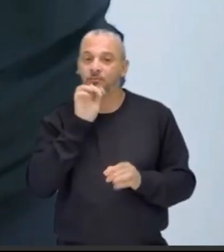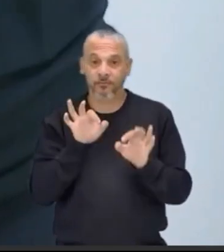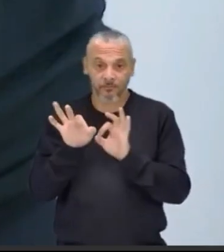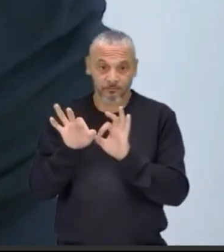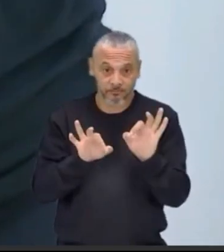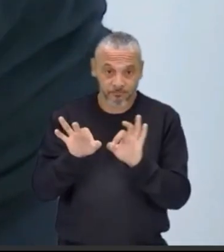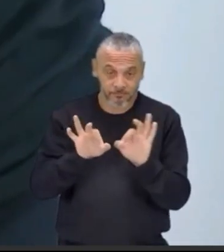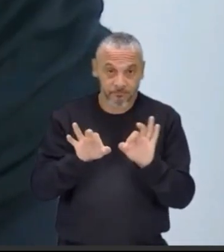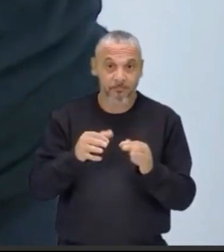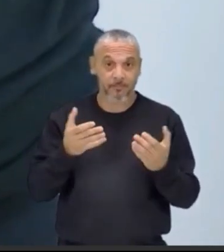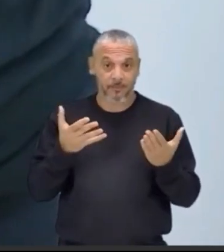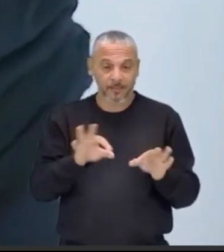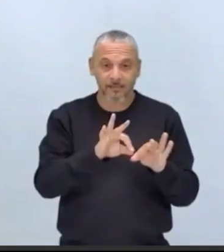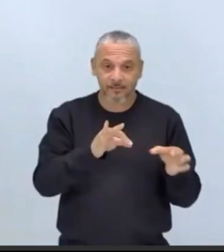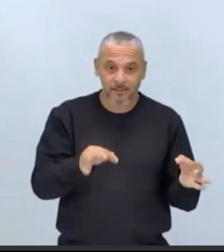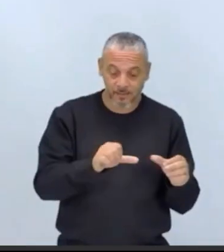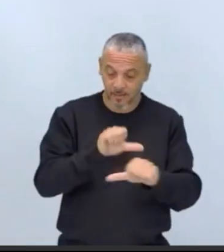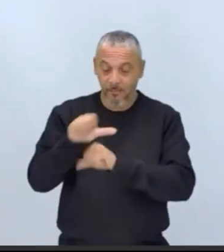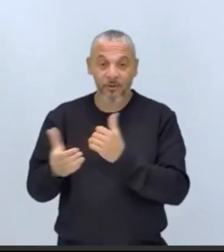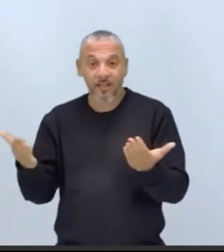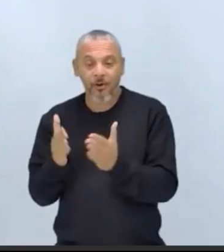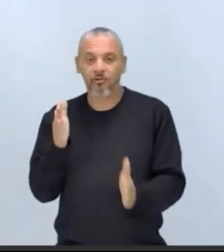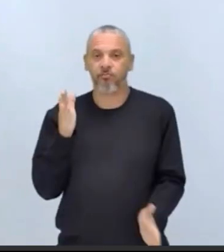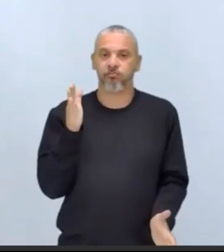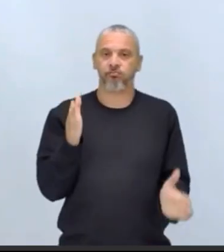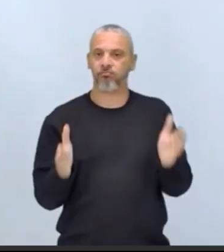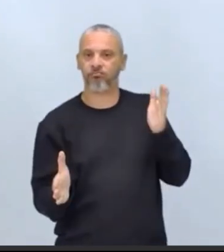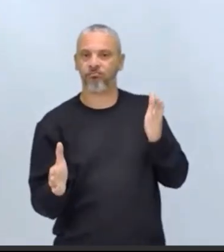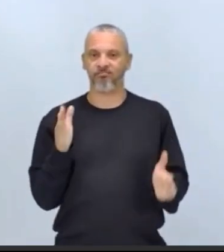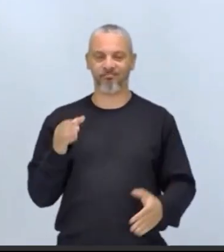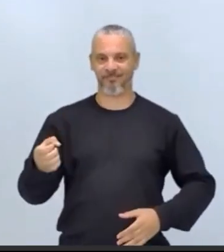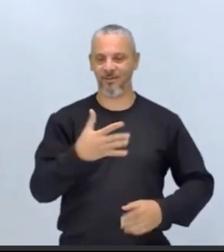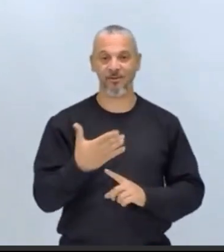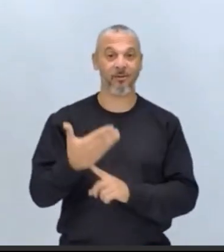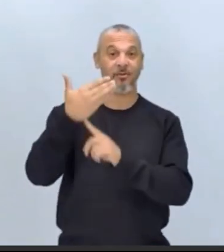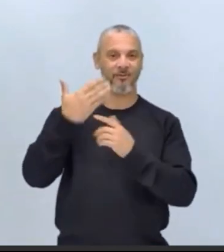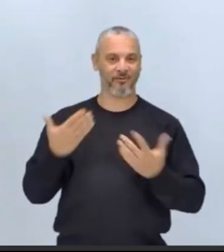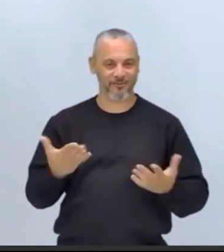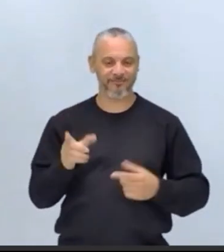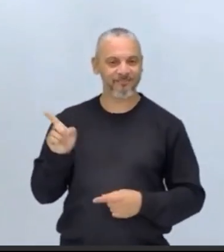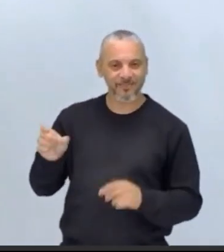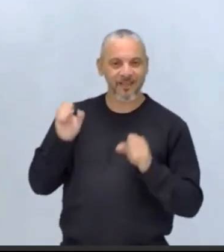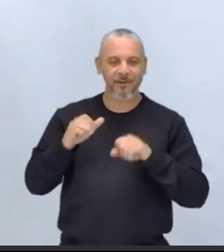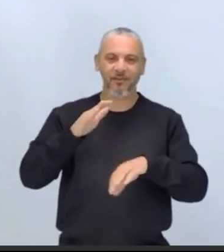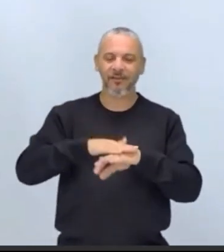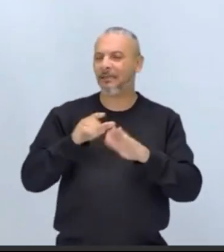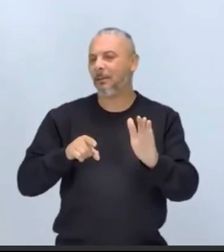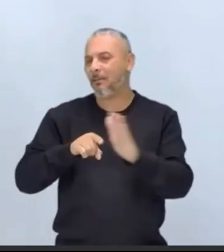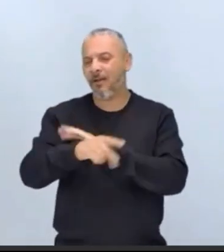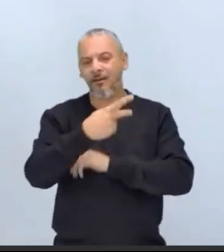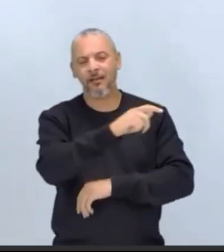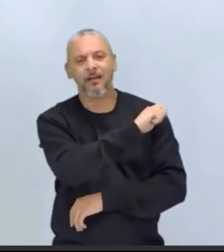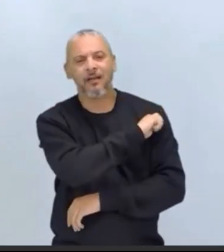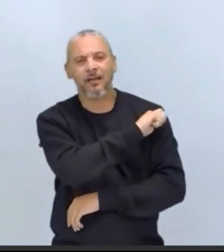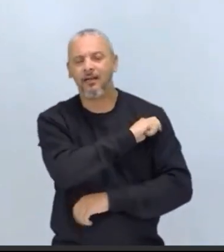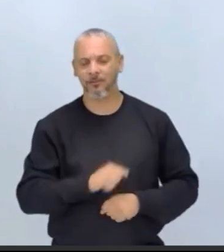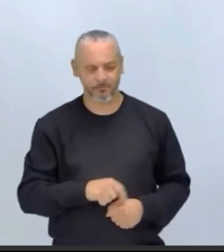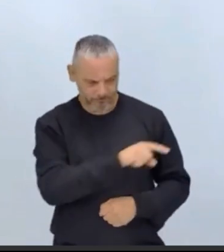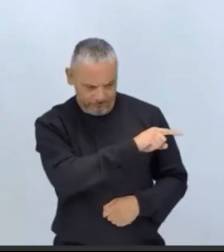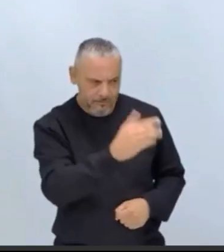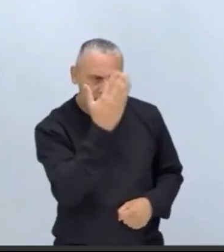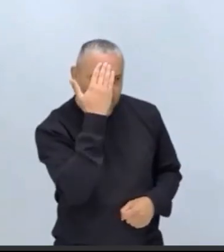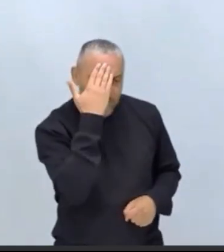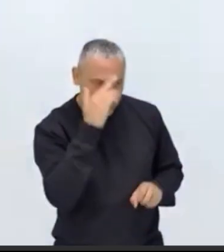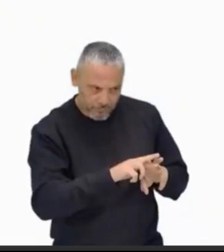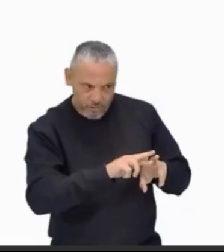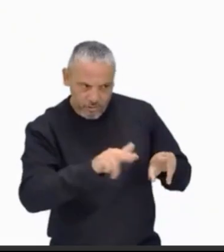engrenagens muito elaboradas, para o que nós temos hoje, que é um robô moderno. E aqui nós podemos fazer uma pergunta para os alunos, se eles sabem